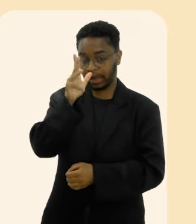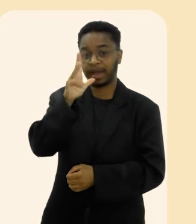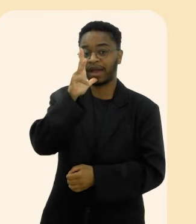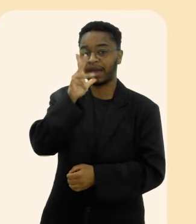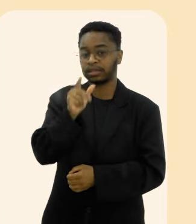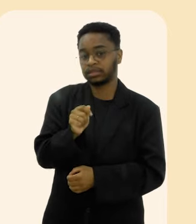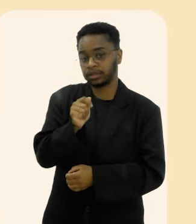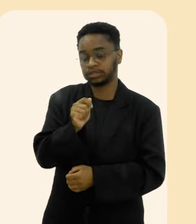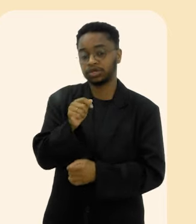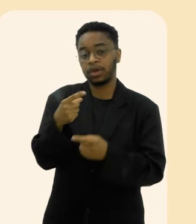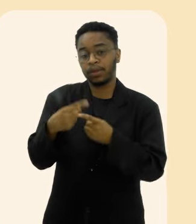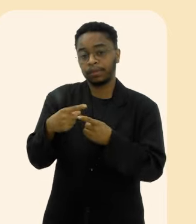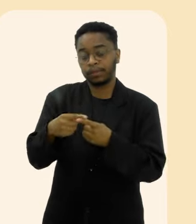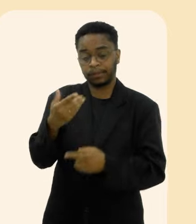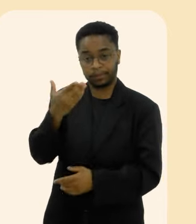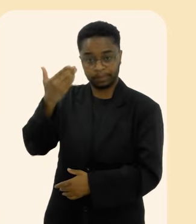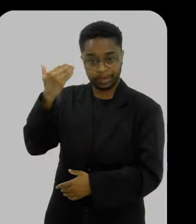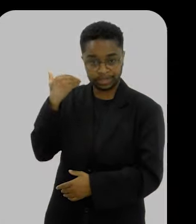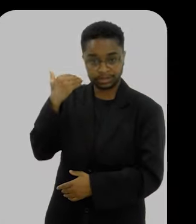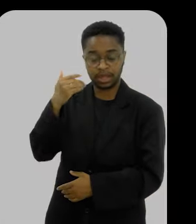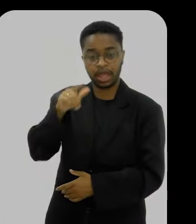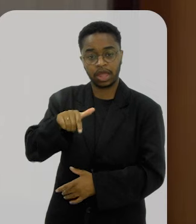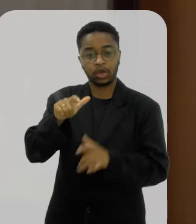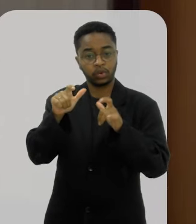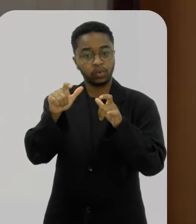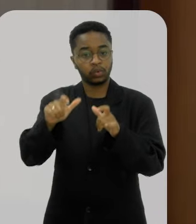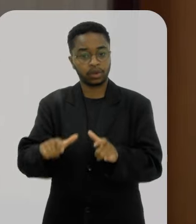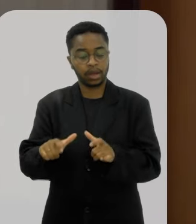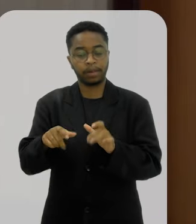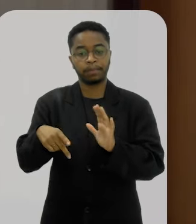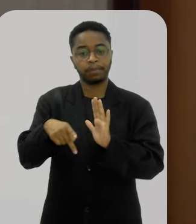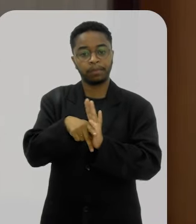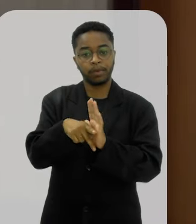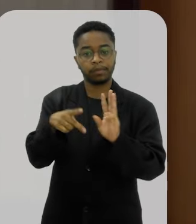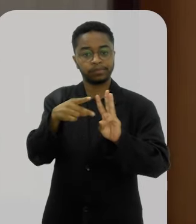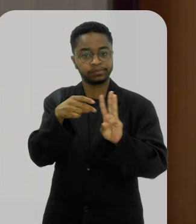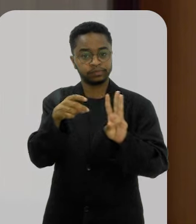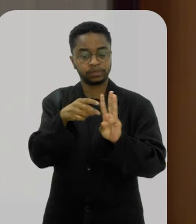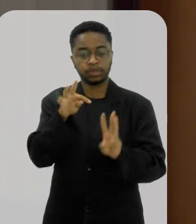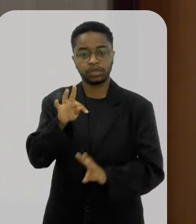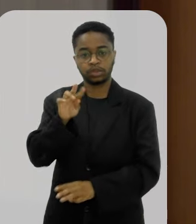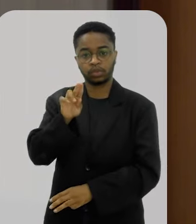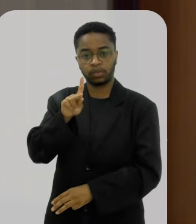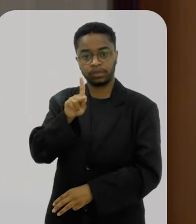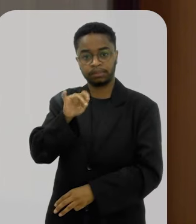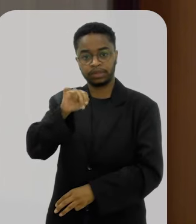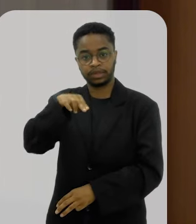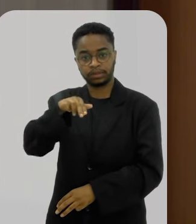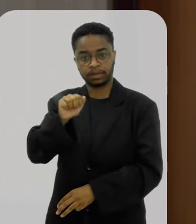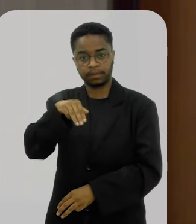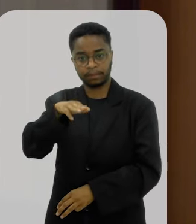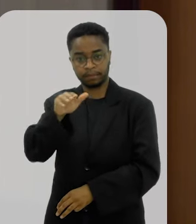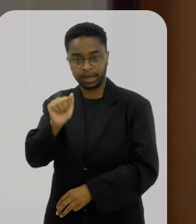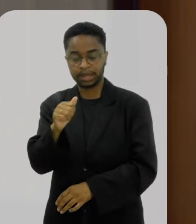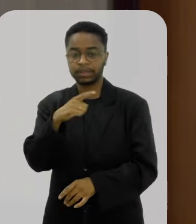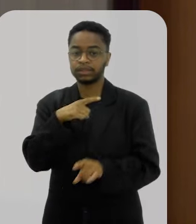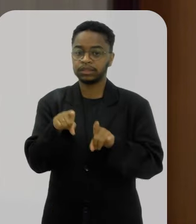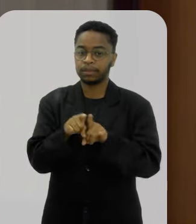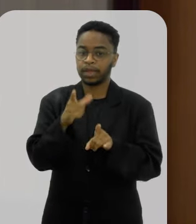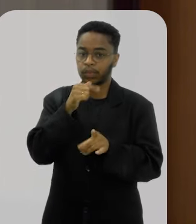Catete, que originalmente é um território tupinambá, era cortado pelo Rio